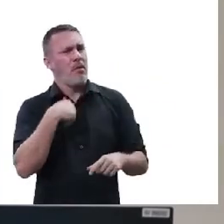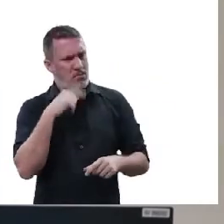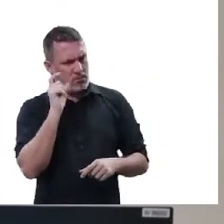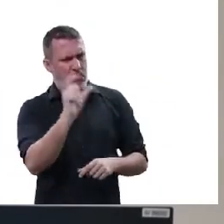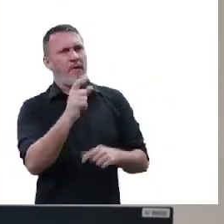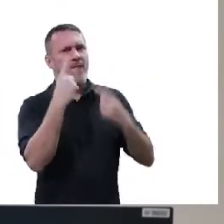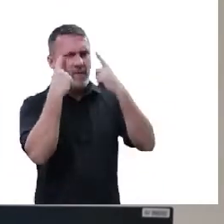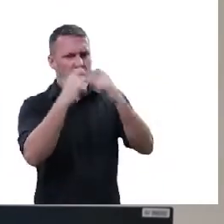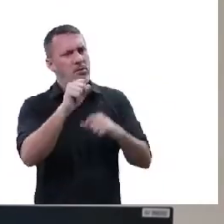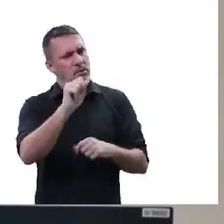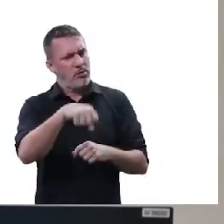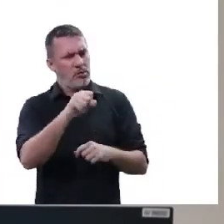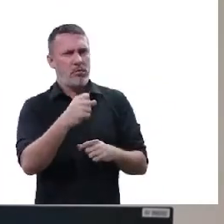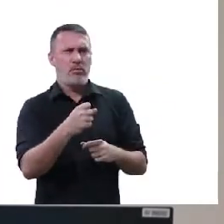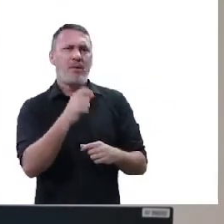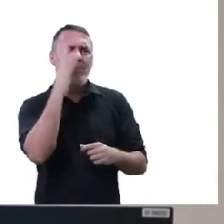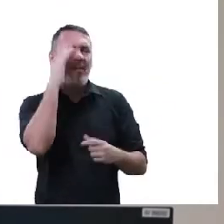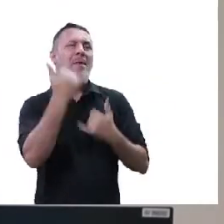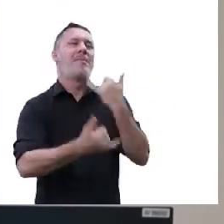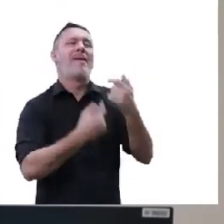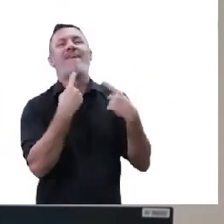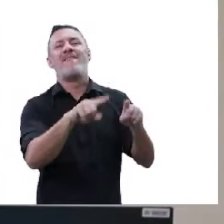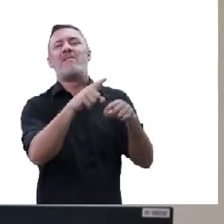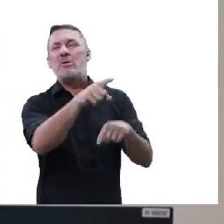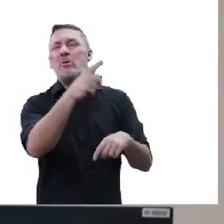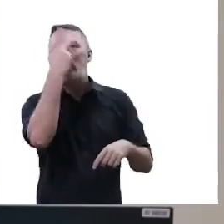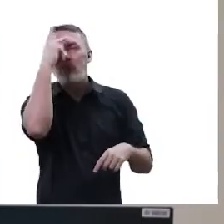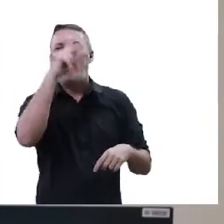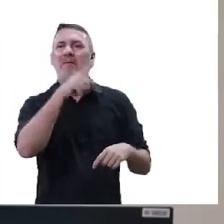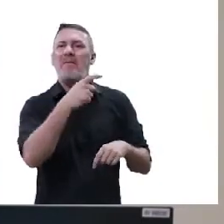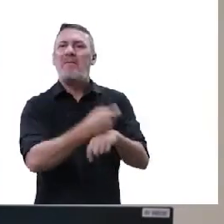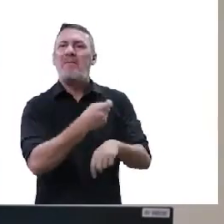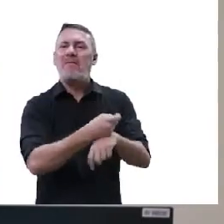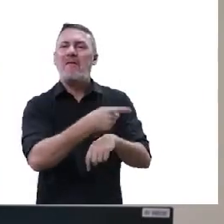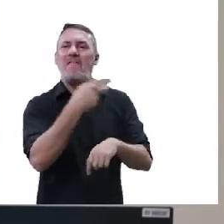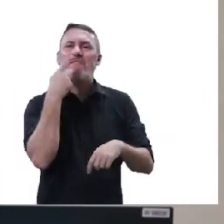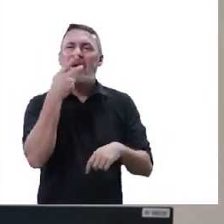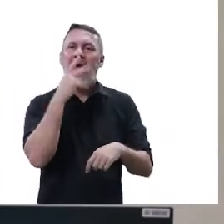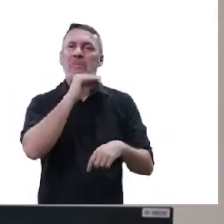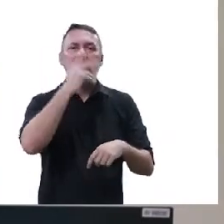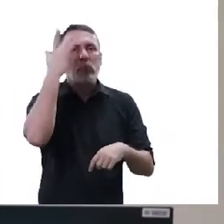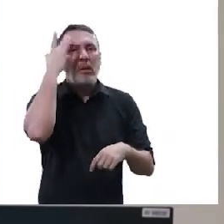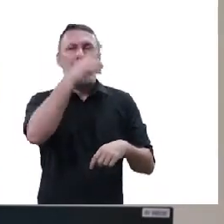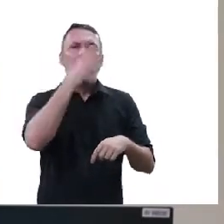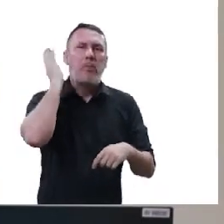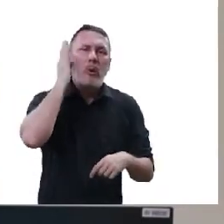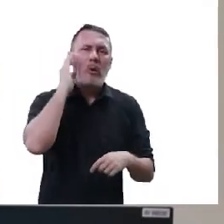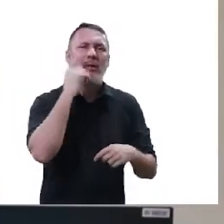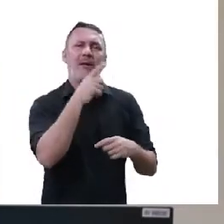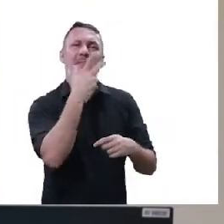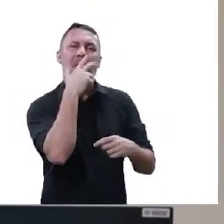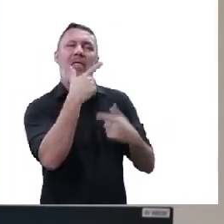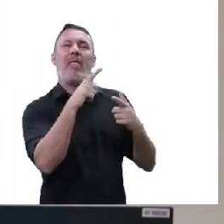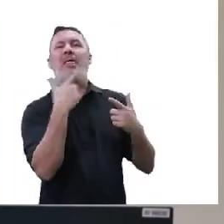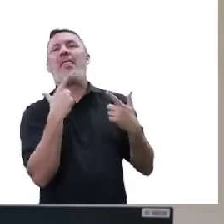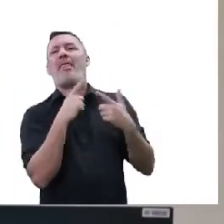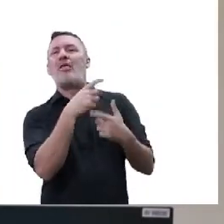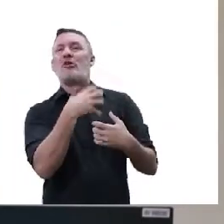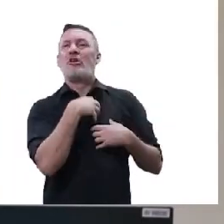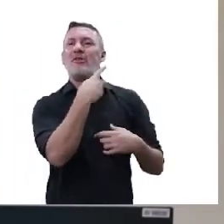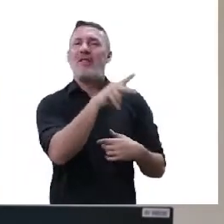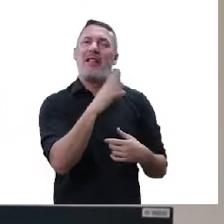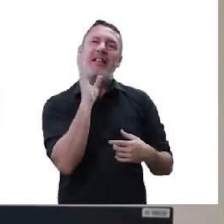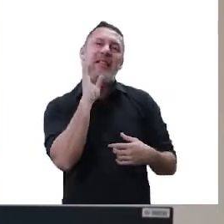com todas as palavras, é um processo violento você brincar com a linguagem do outro, você brincar com a linguagem